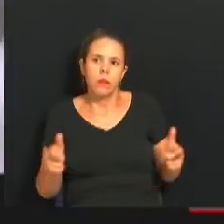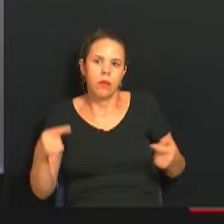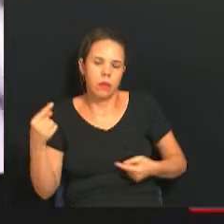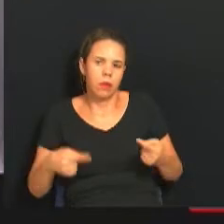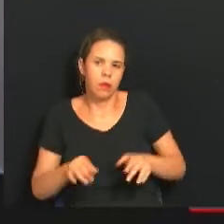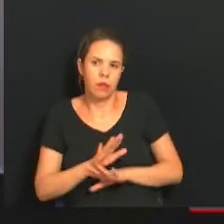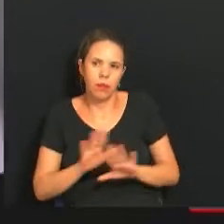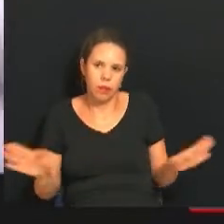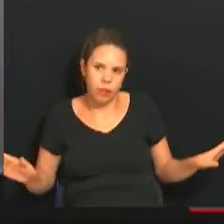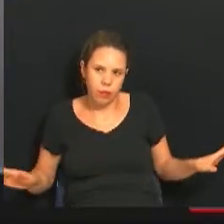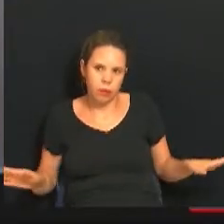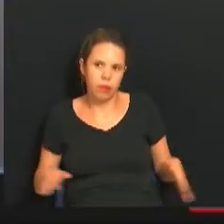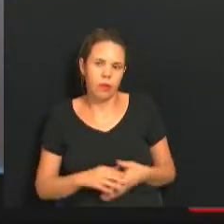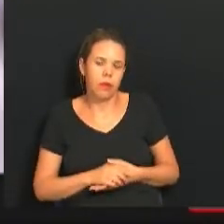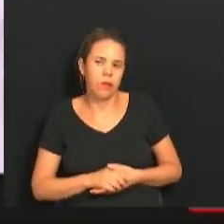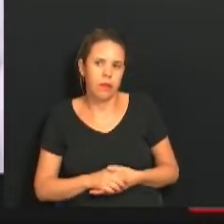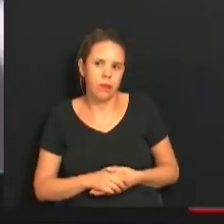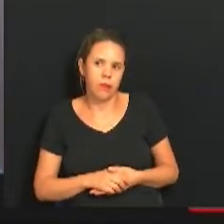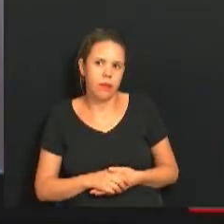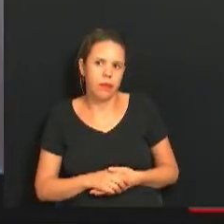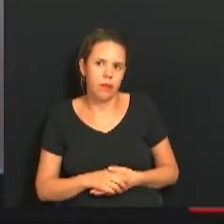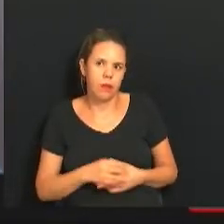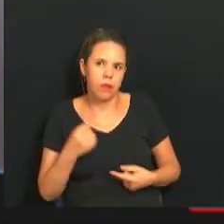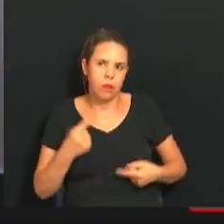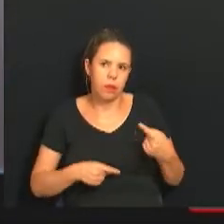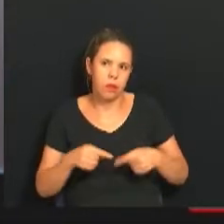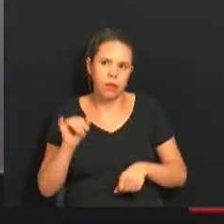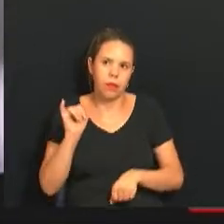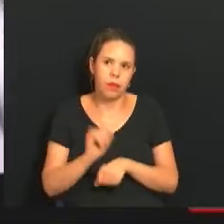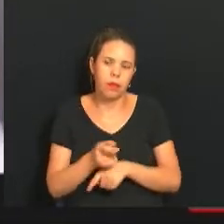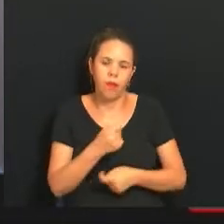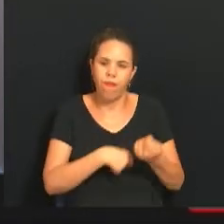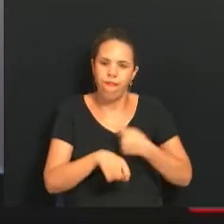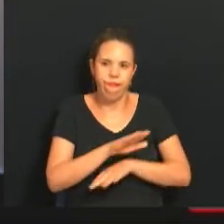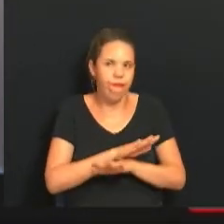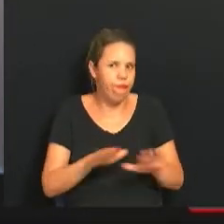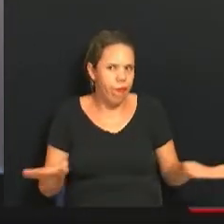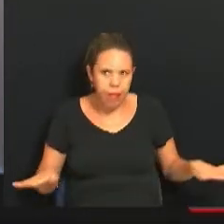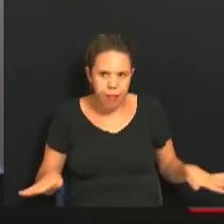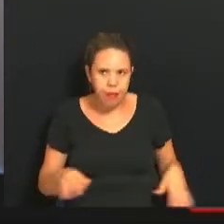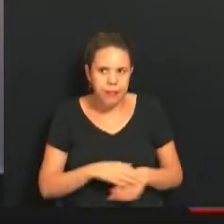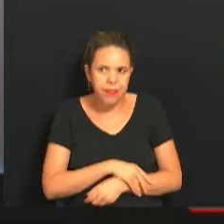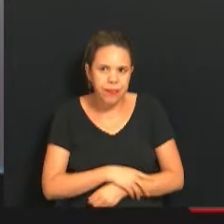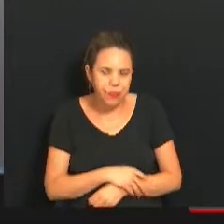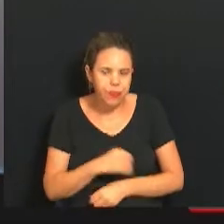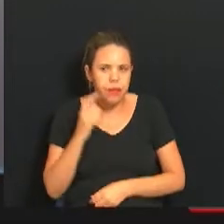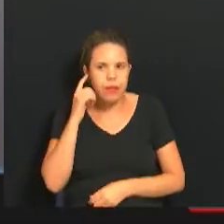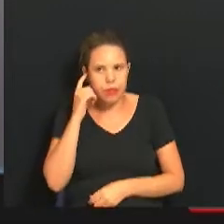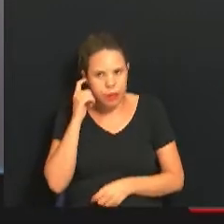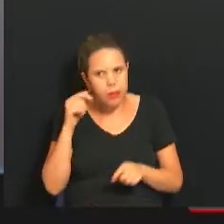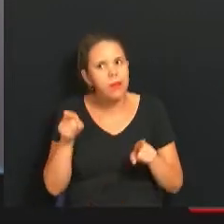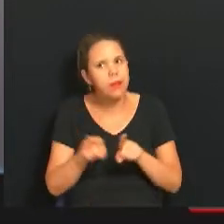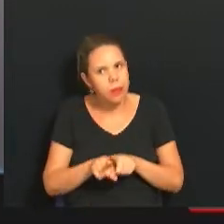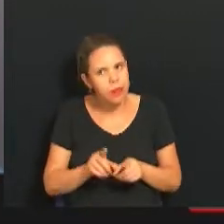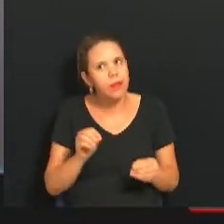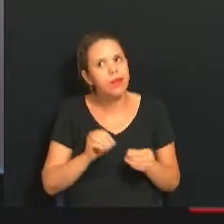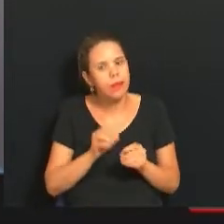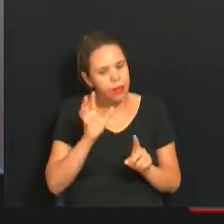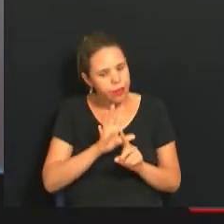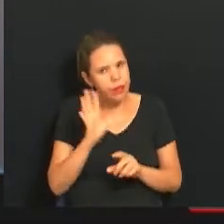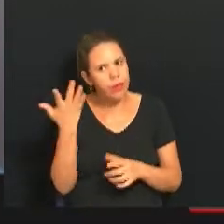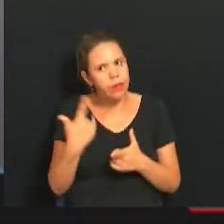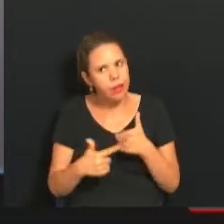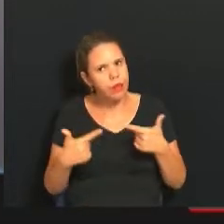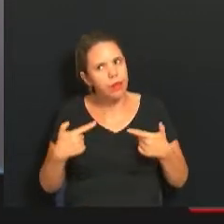trata apenas de diplomacia, de política internacional econômica ou alguma coisa assim, mas isso também está dentro do escopo da